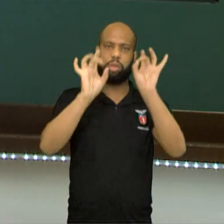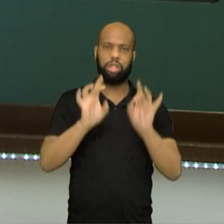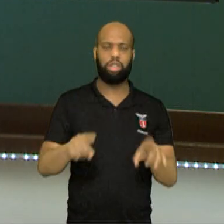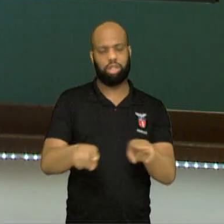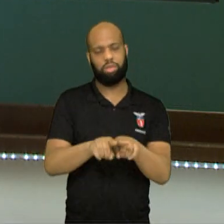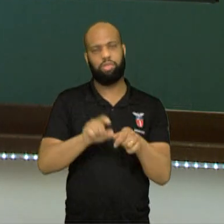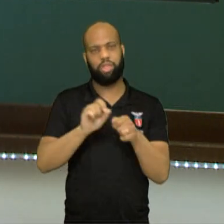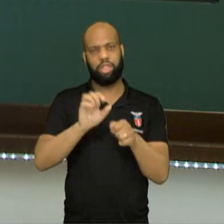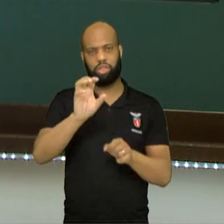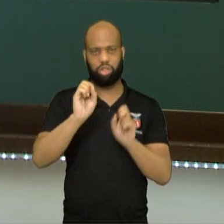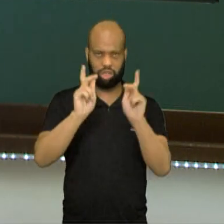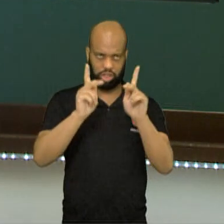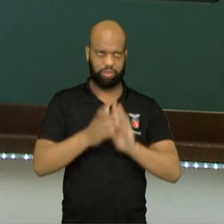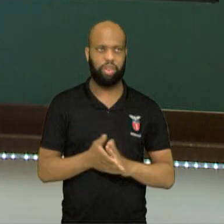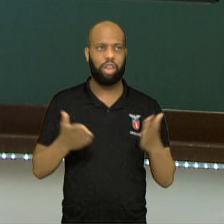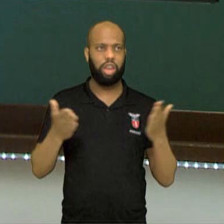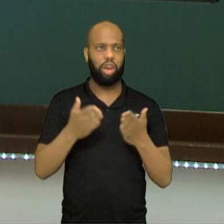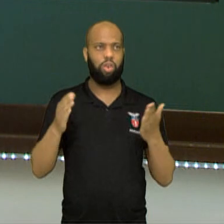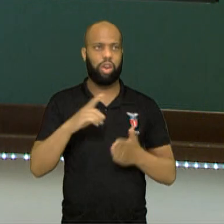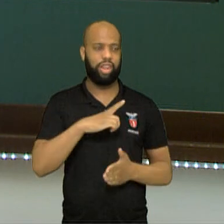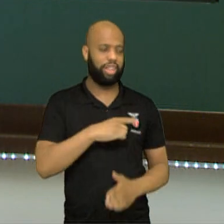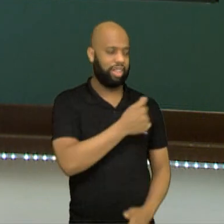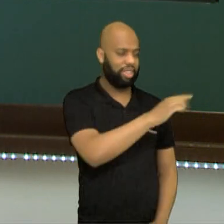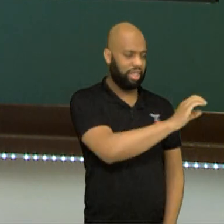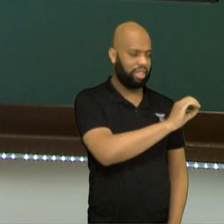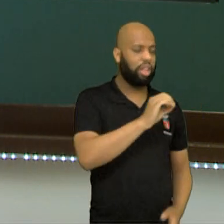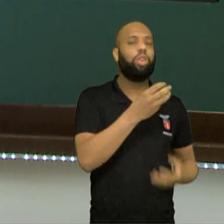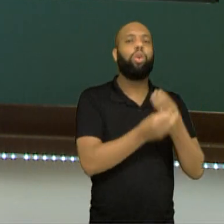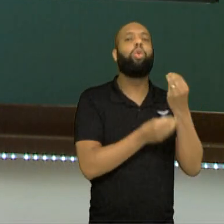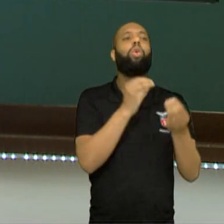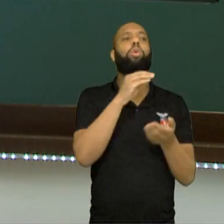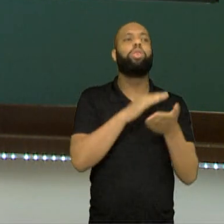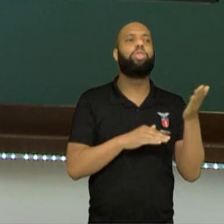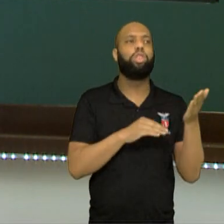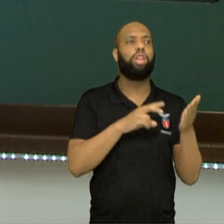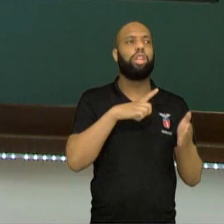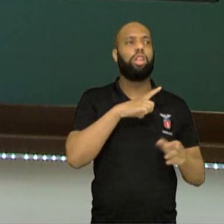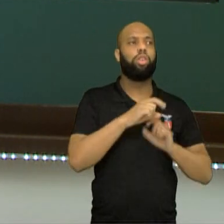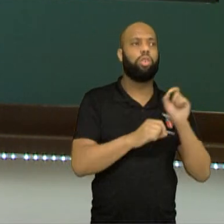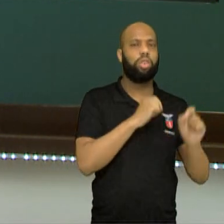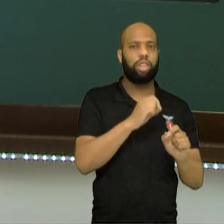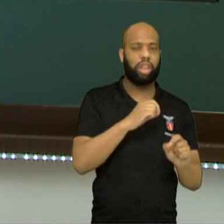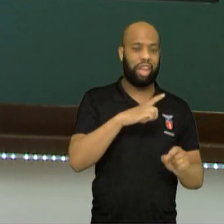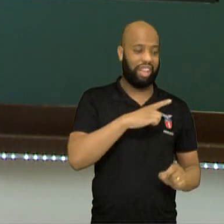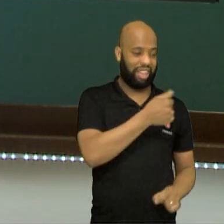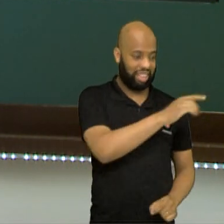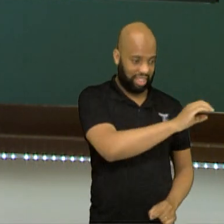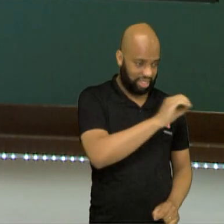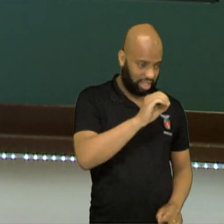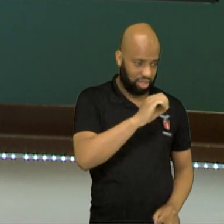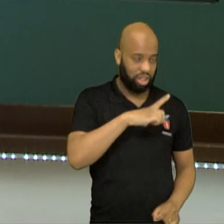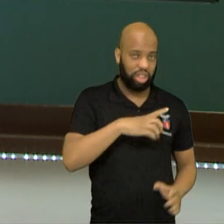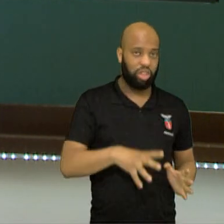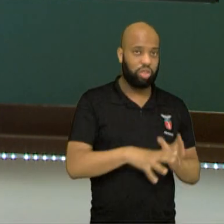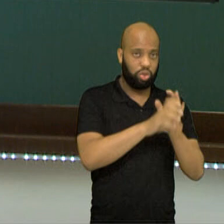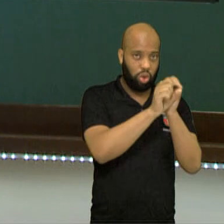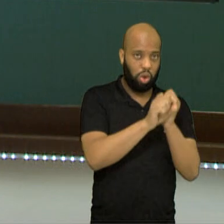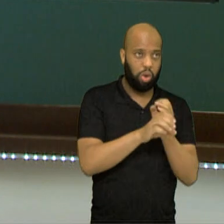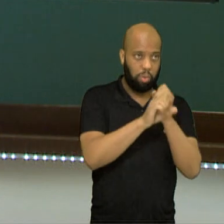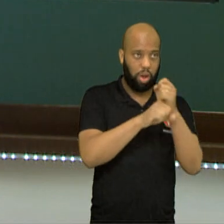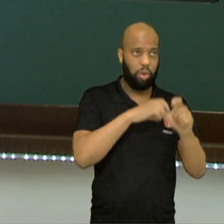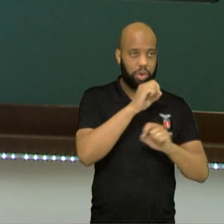fazer isso, certo? Para tirar os 700 daqui, por exemplo, eu tenho que somar com menos 700. Não é